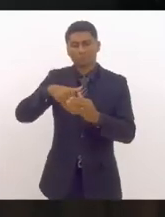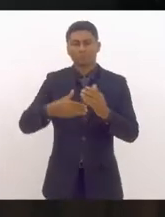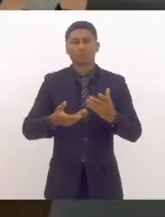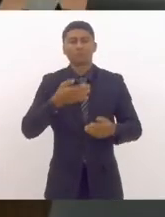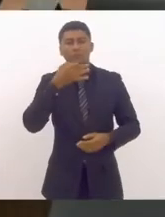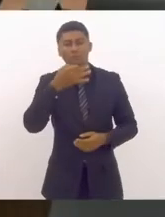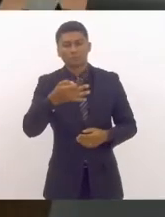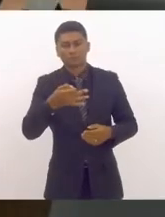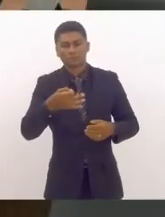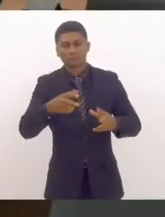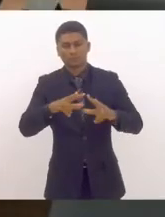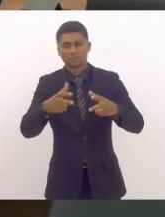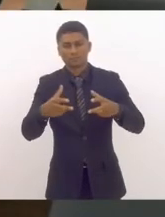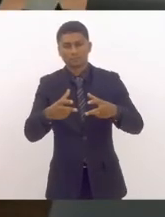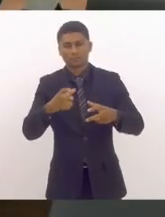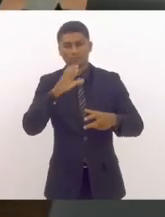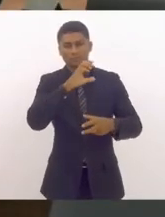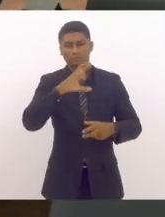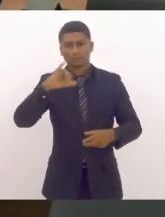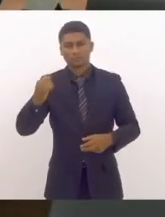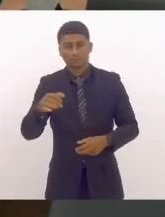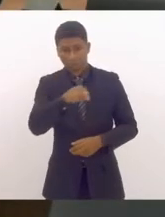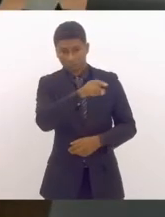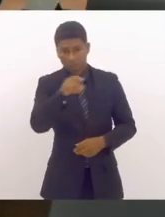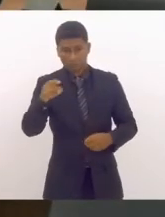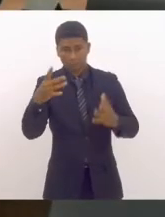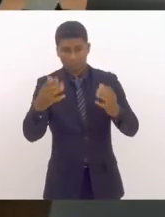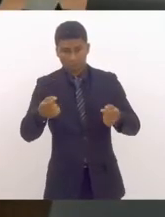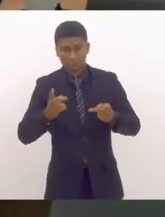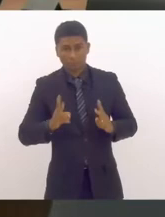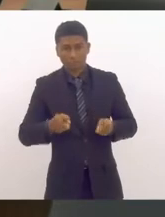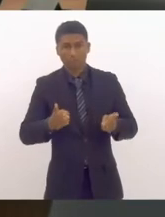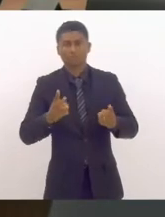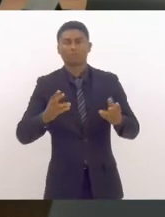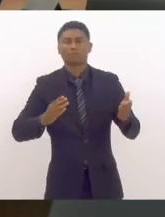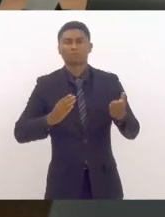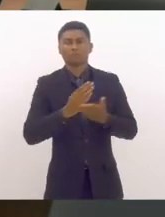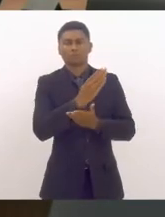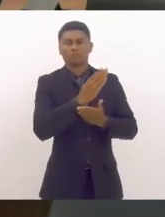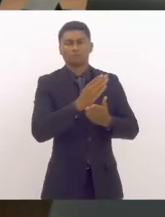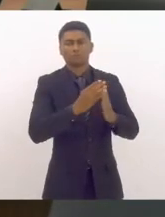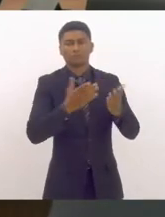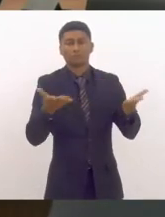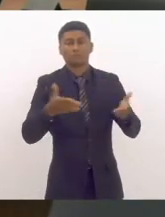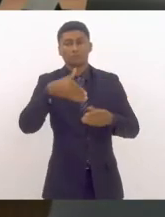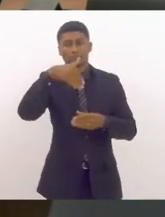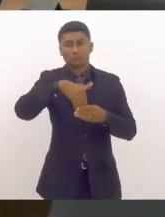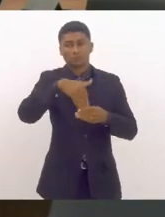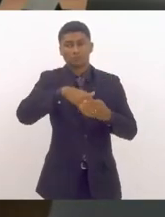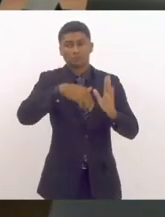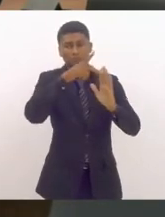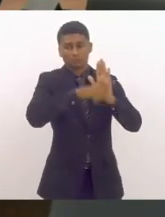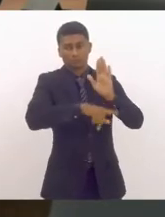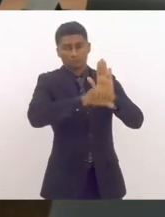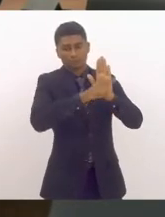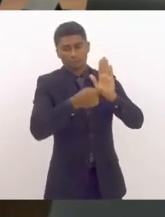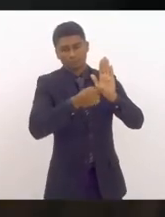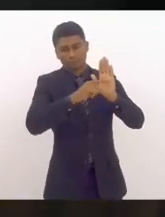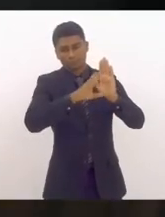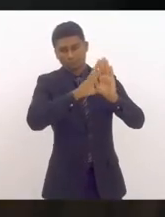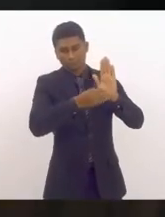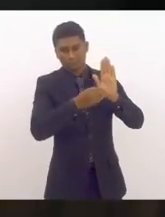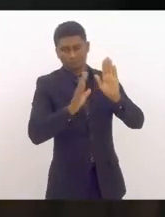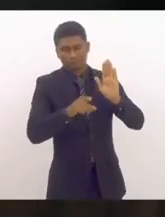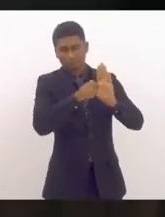de Constituição e Justiça. Senhores que aprovam, permaneçam como estão, aprovado em votação, projeto assim emendado. Senhores que aprovam, permaneçam como